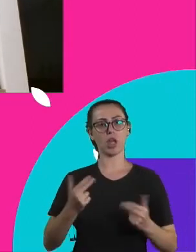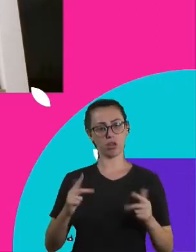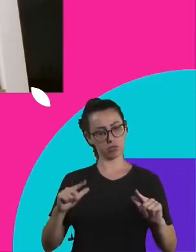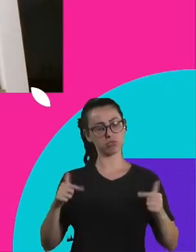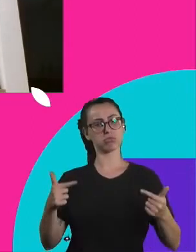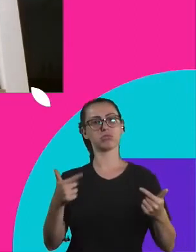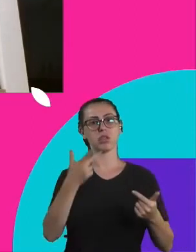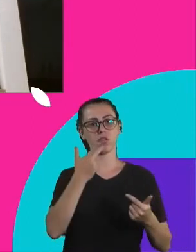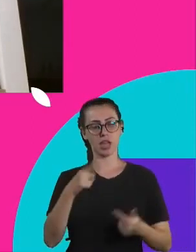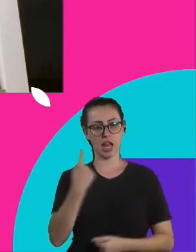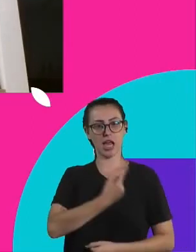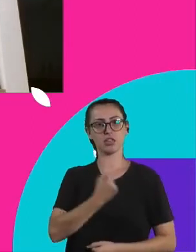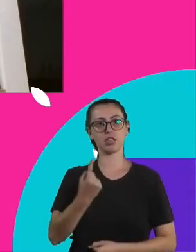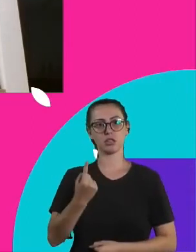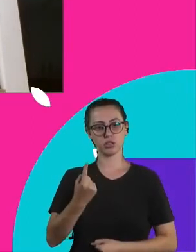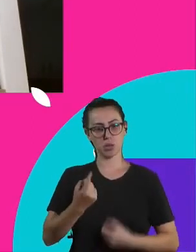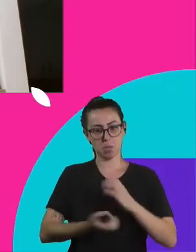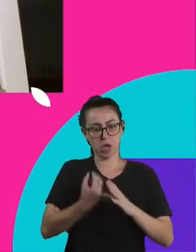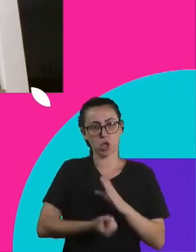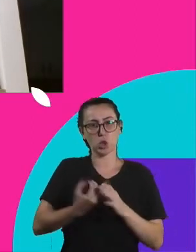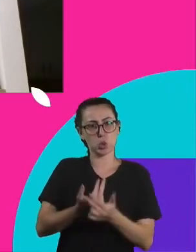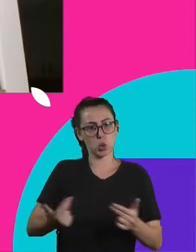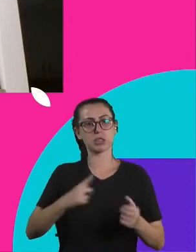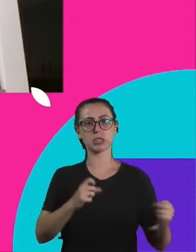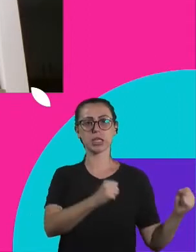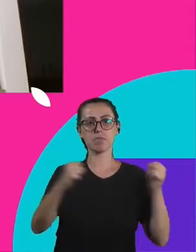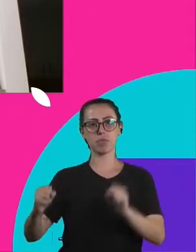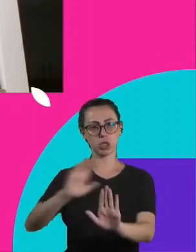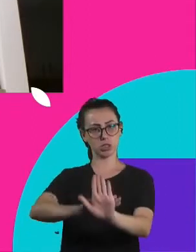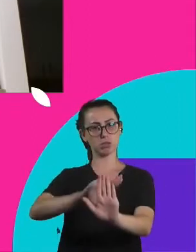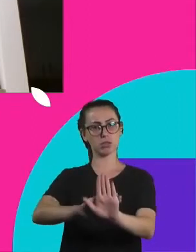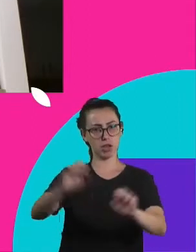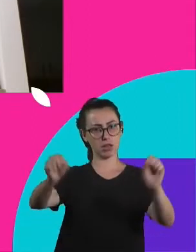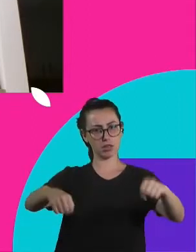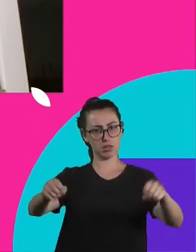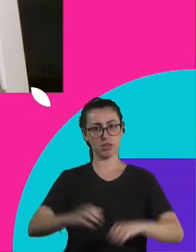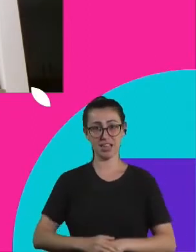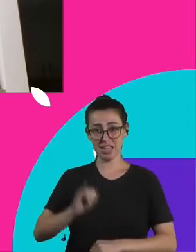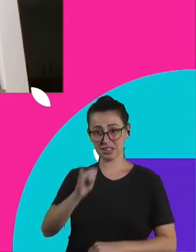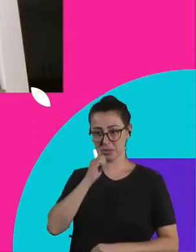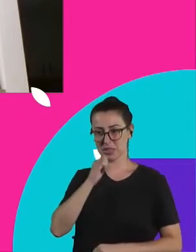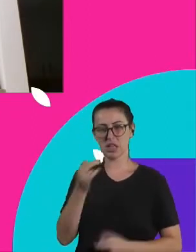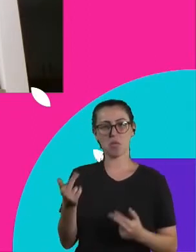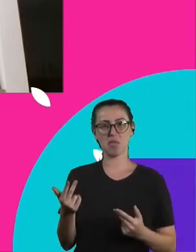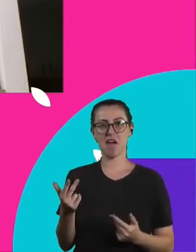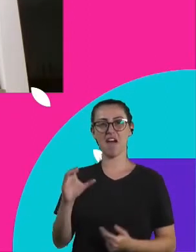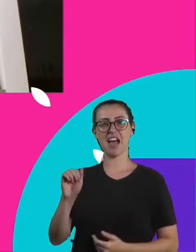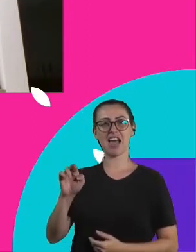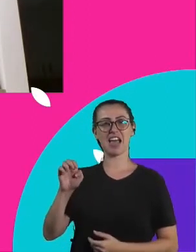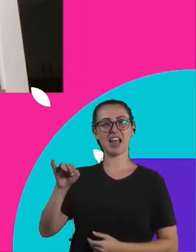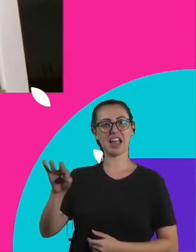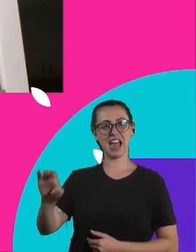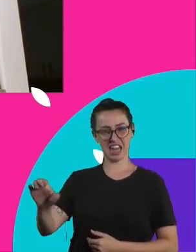são moradores de comunidade carente. Eles são pessoas potentes. Se fossem carentes, o Estado tinha que dar uma carteirinha para eles de carente e eles não tinham que pagar imposto